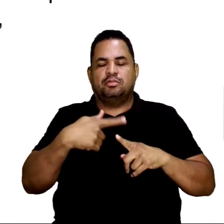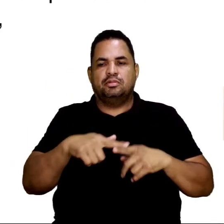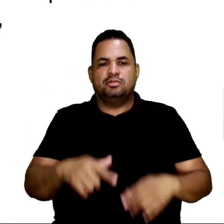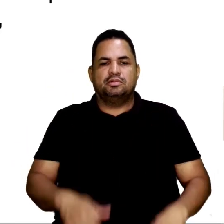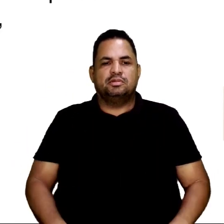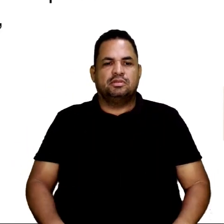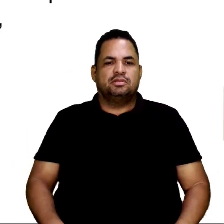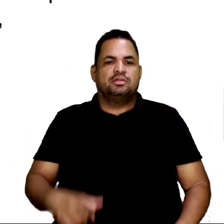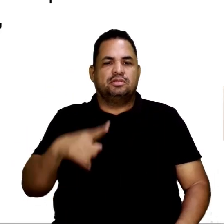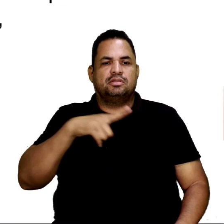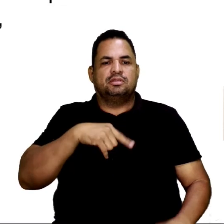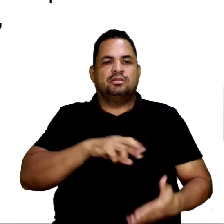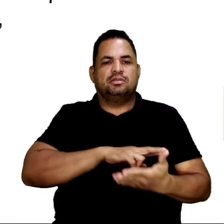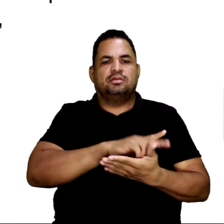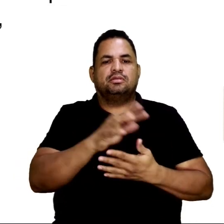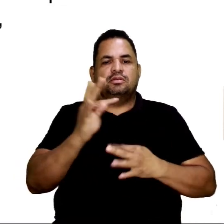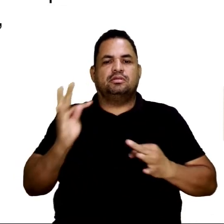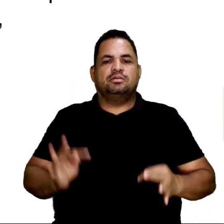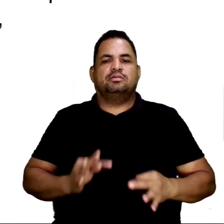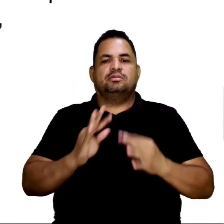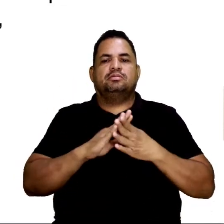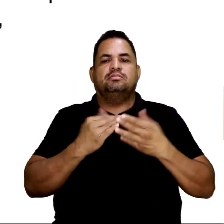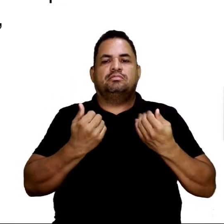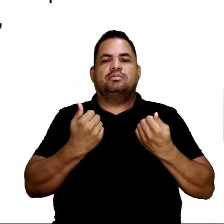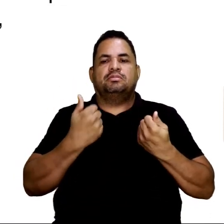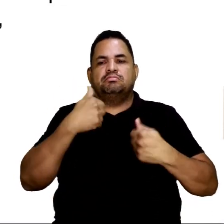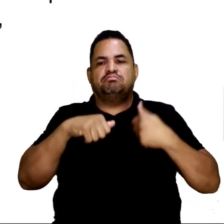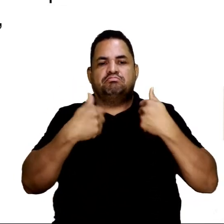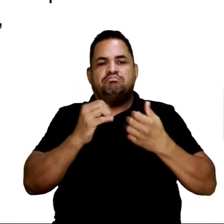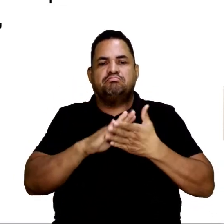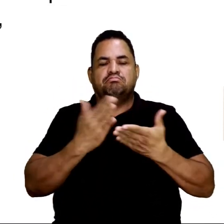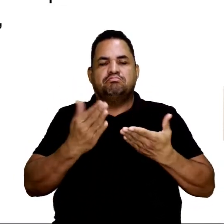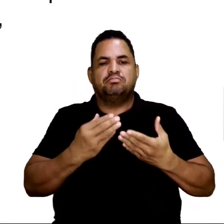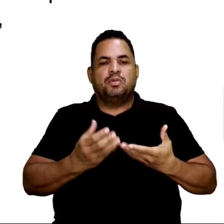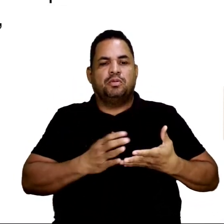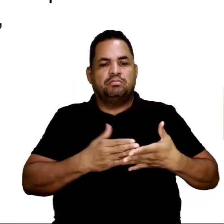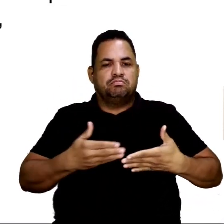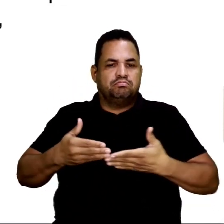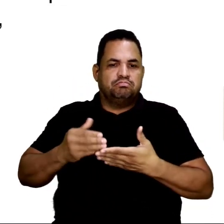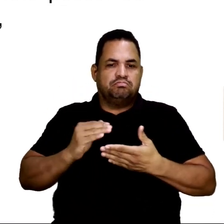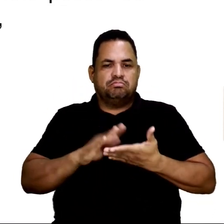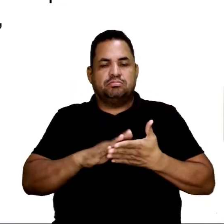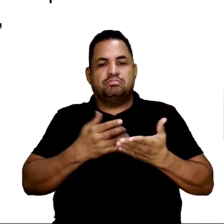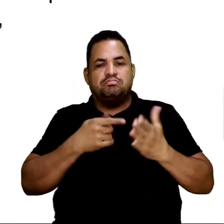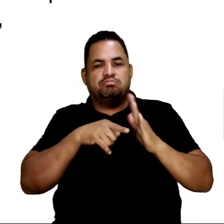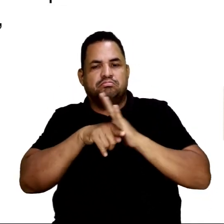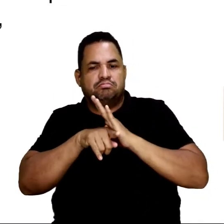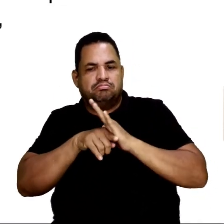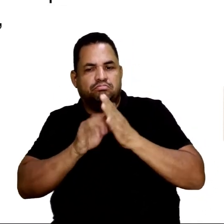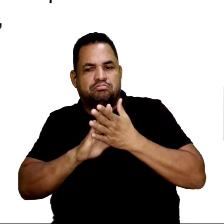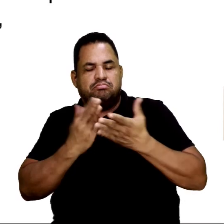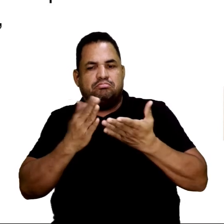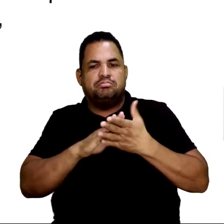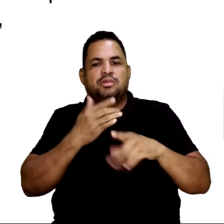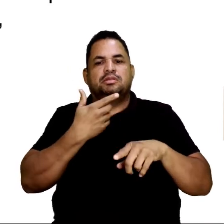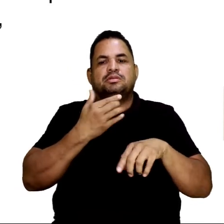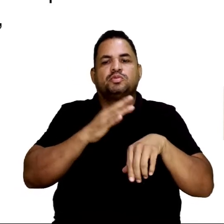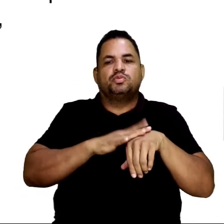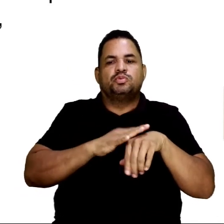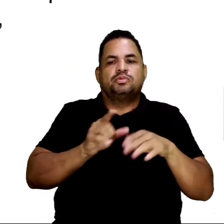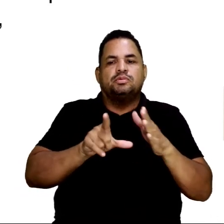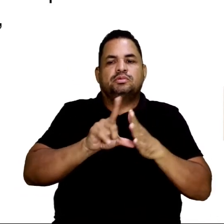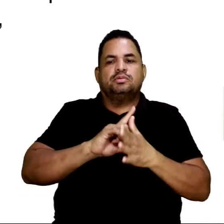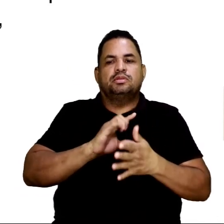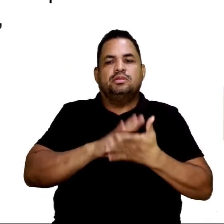Existem várias técnicas disponíveis para avaliar as condições do feto e para diagnosticar certas moléstias antes do parto